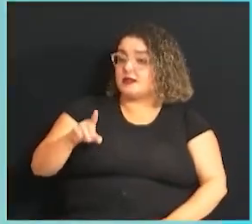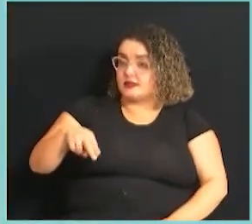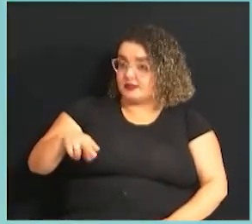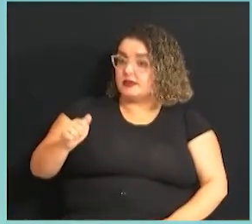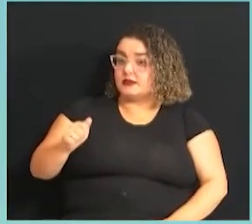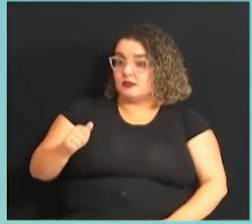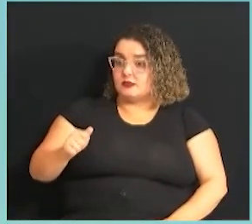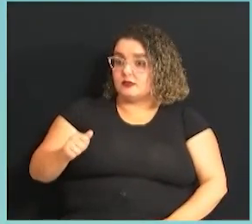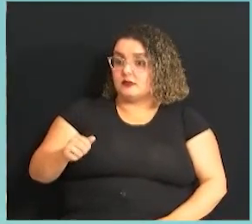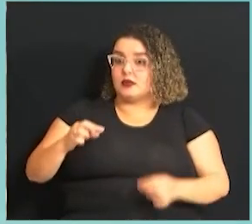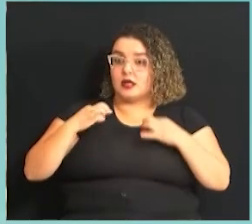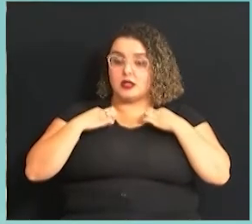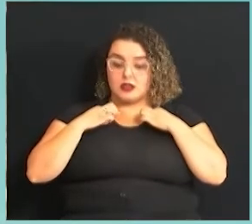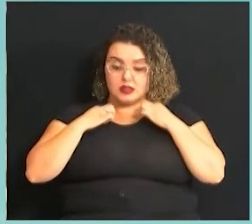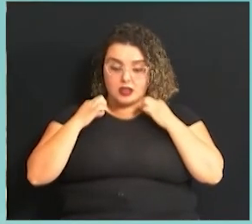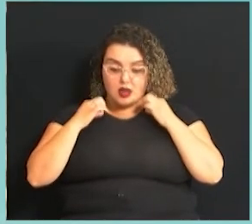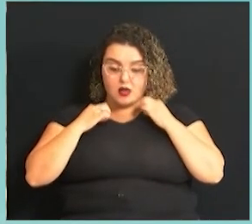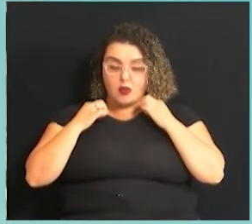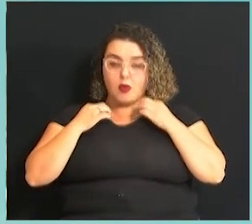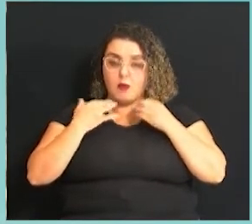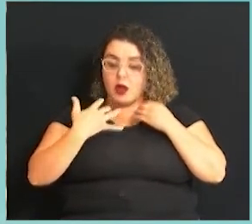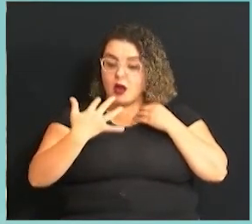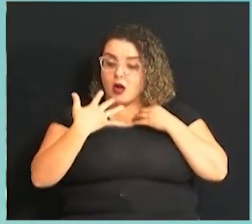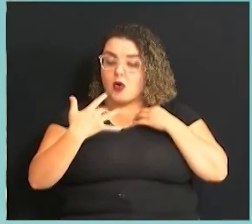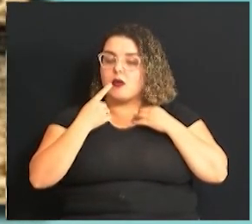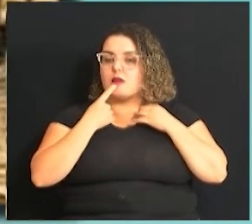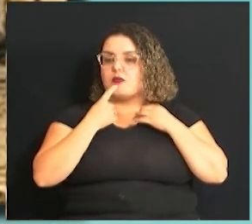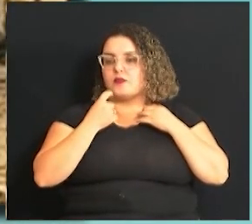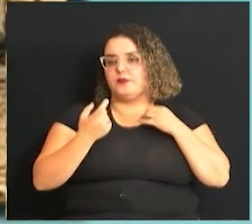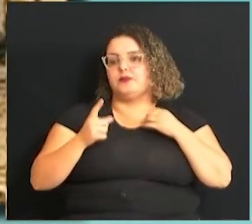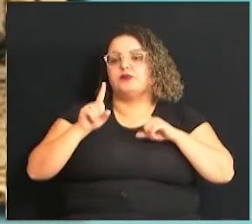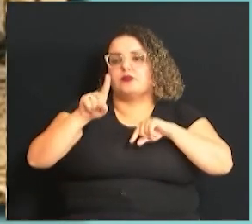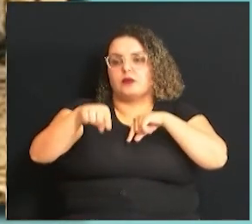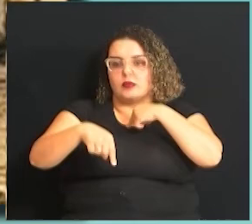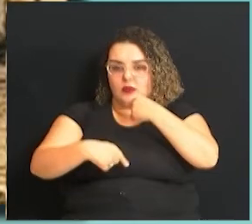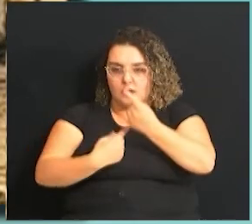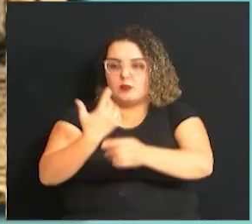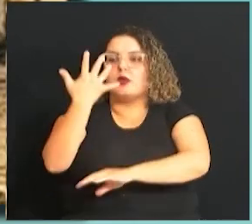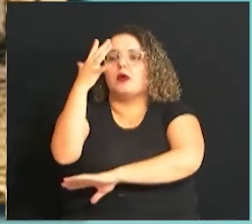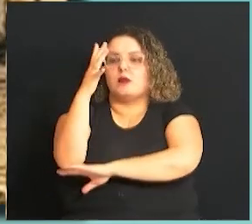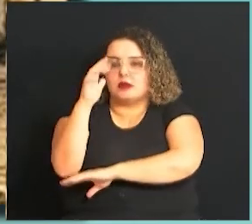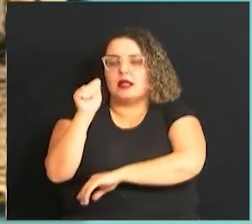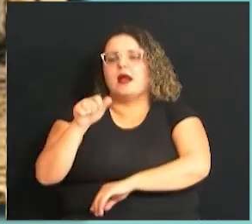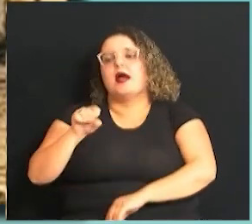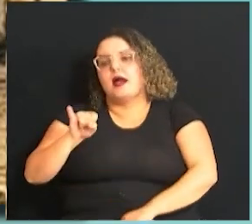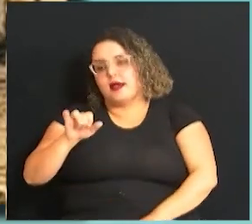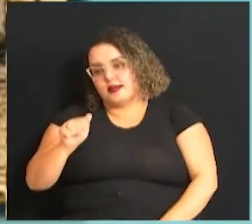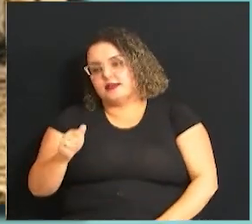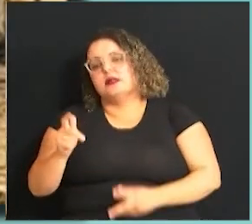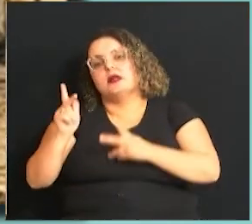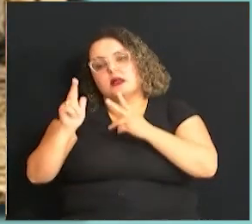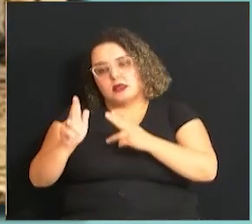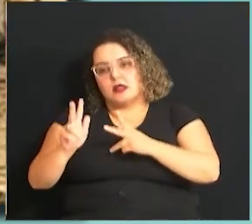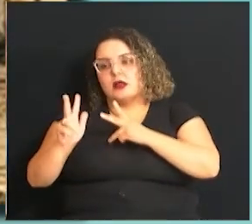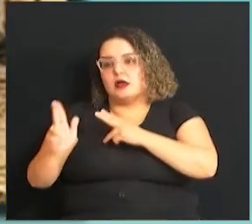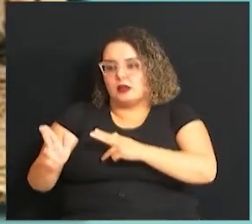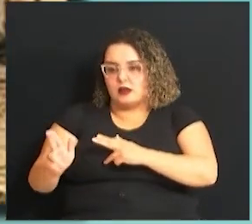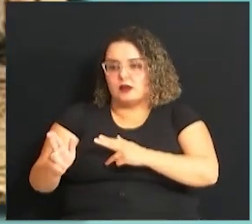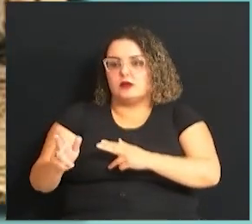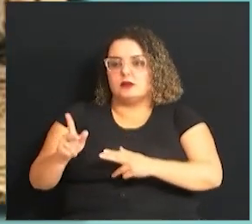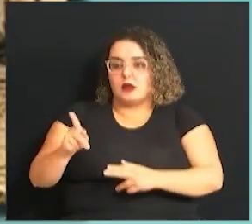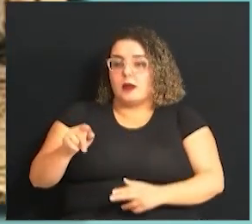pela resina que era utilizada para tingimento de roupas. Então existia uma outra árvore da Ásia que também tinha